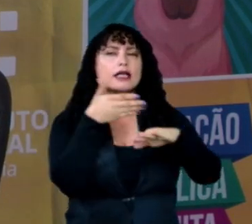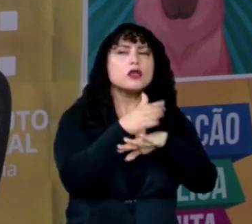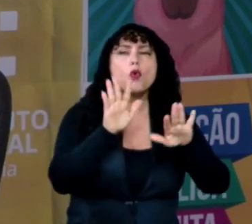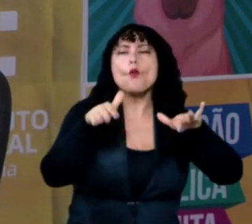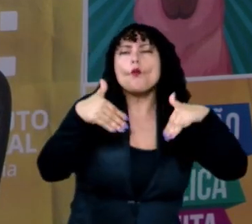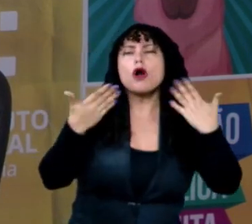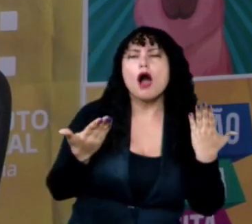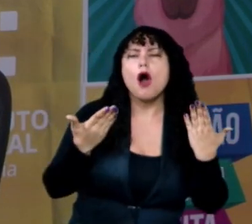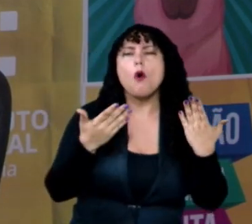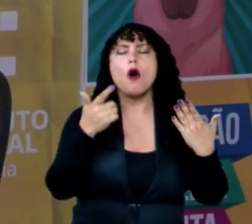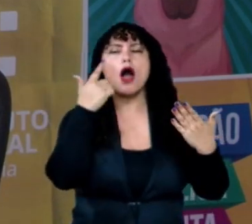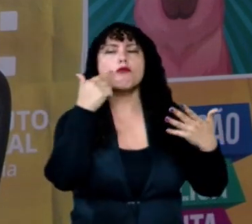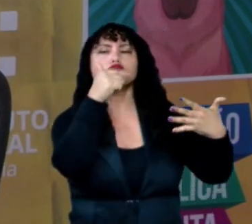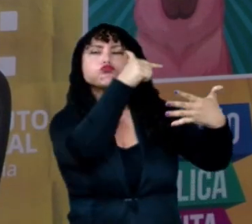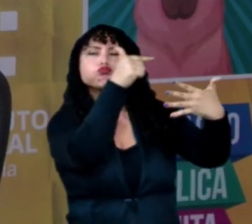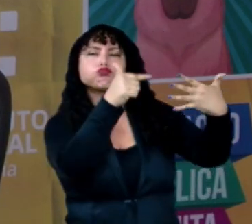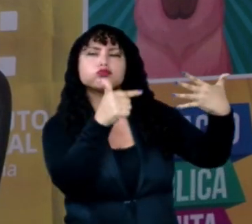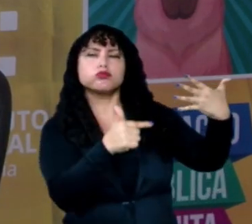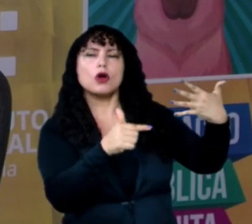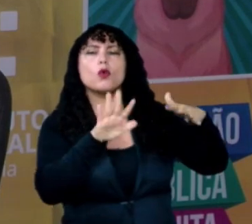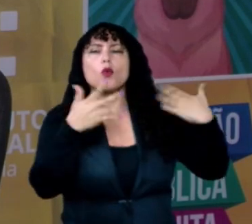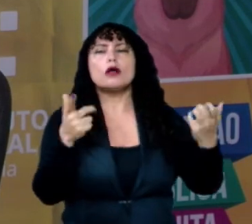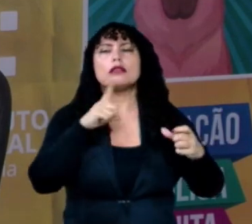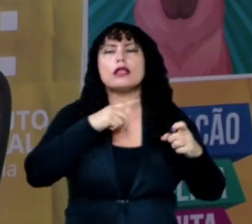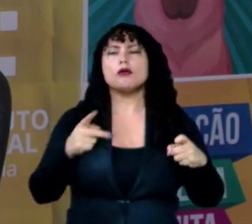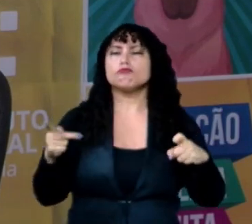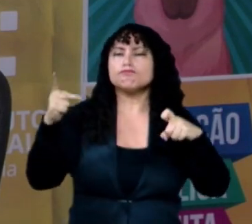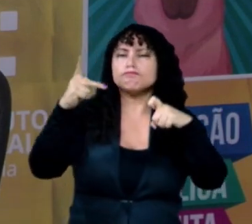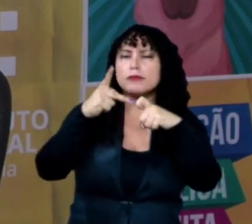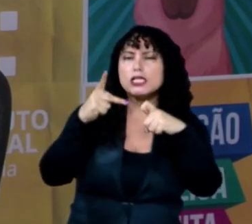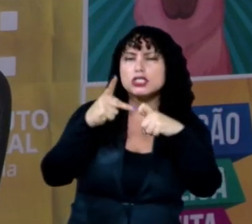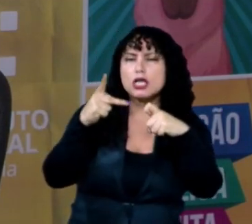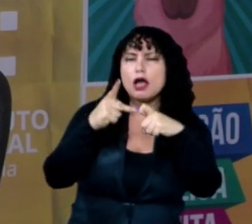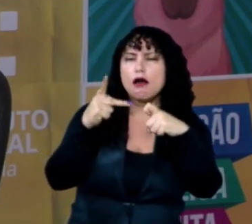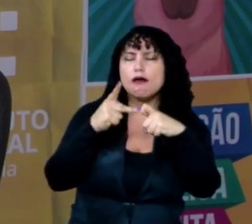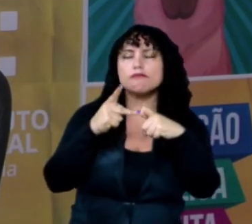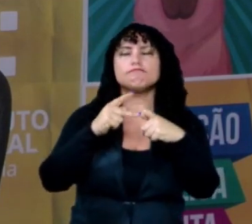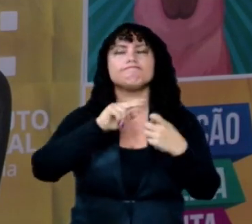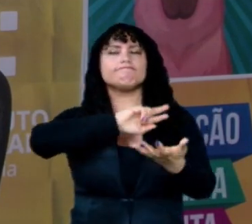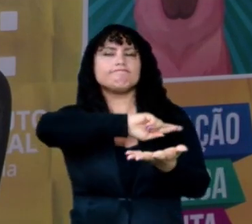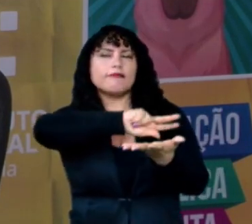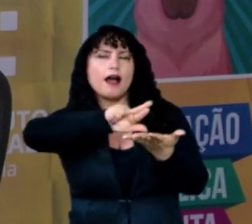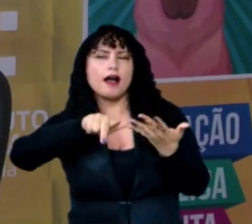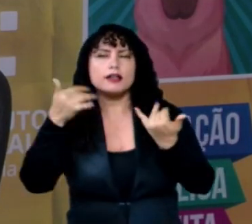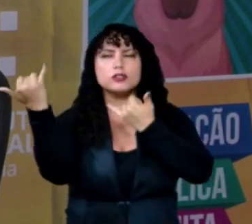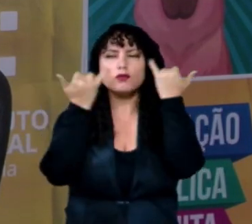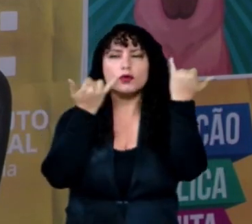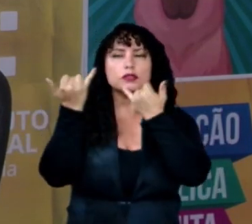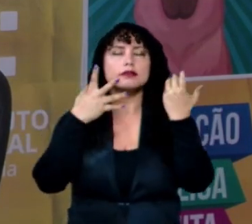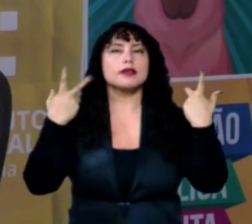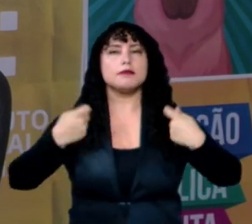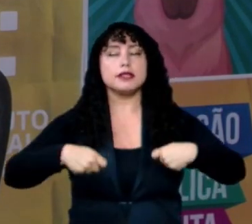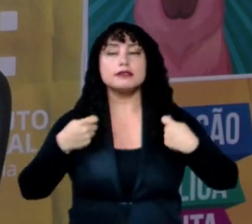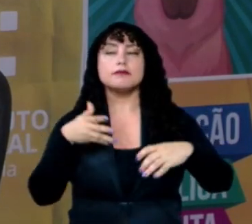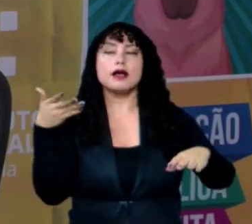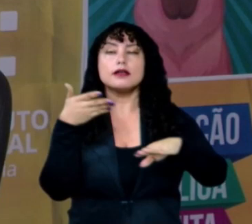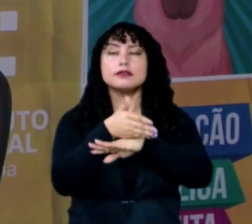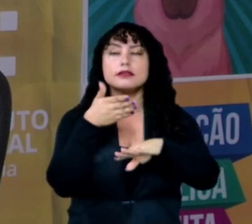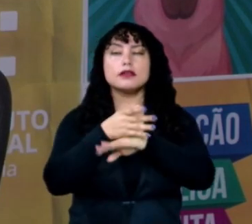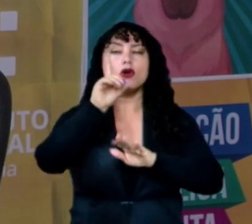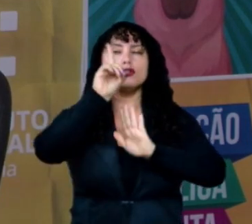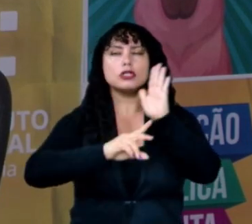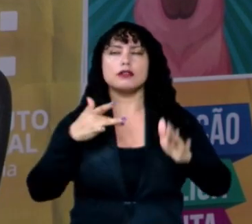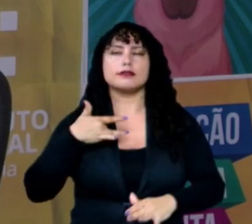que é essa escala, quando que vai ter um pediatra, e, enfim, outras informações que ele precise para acessar esse direito